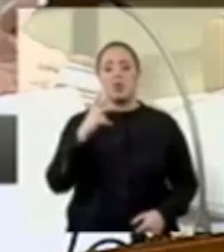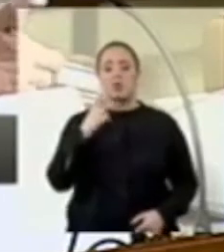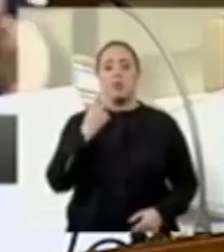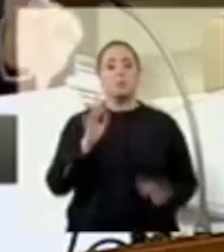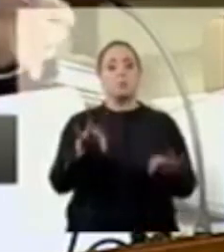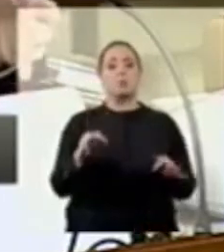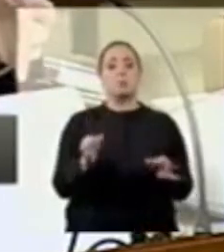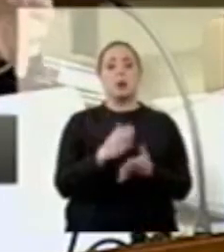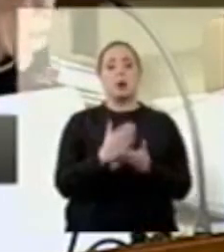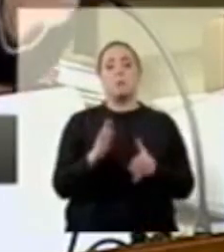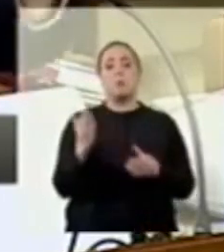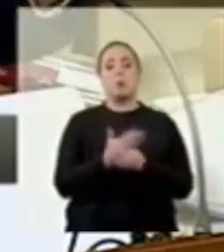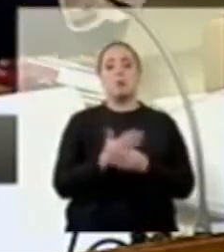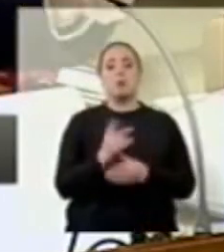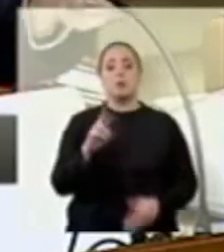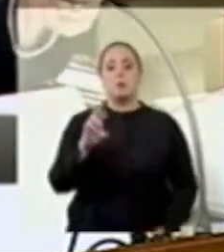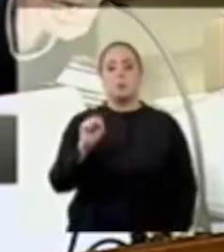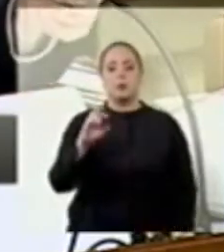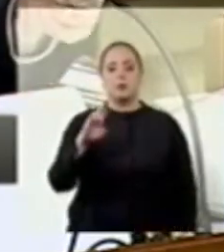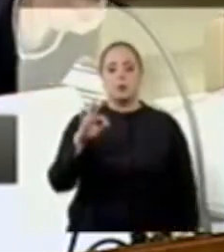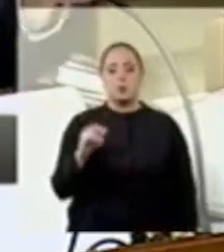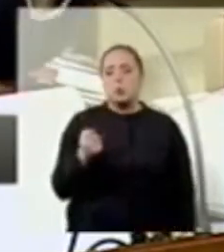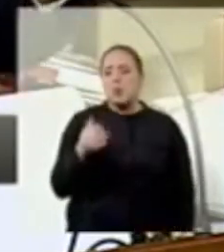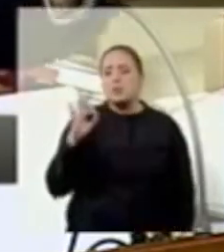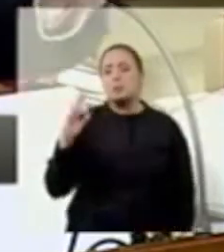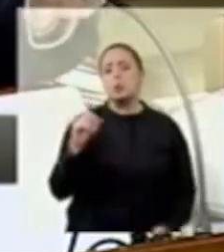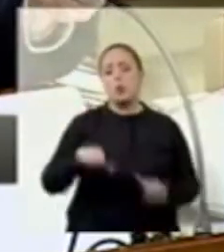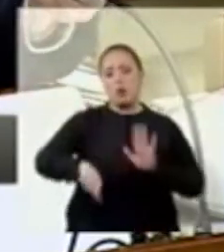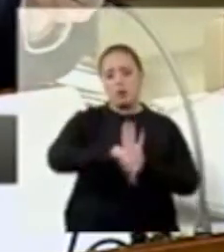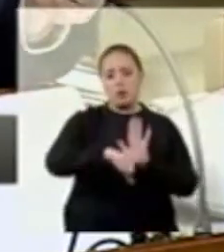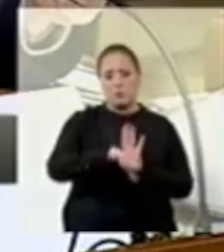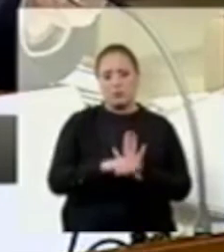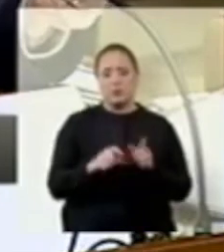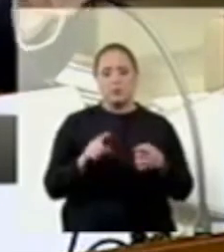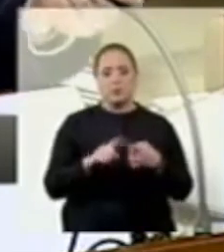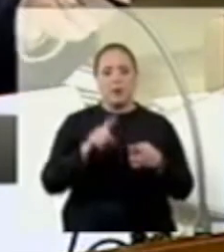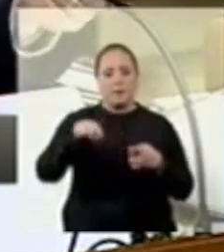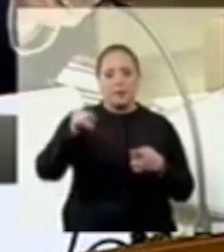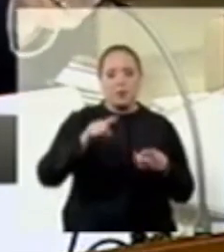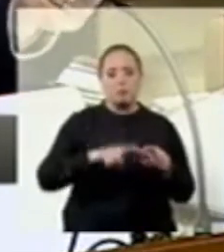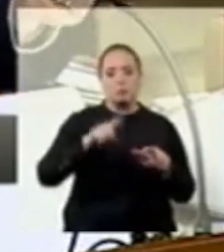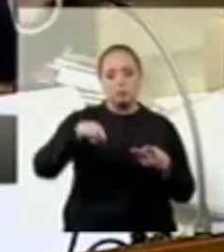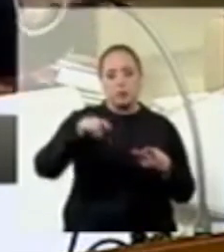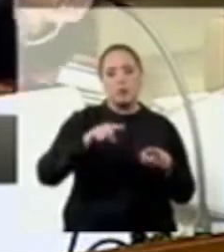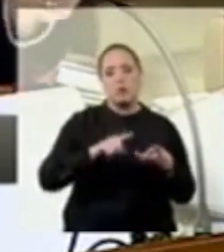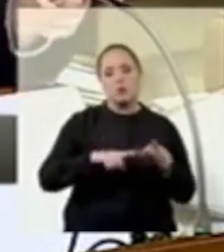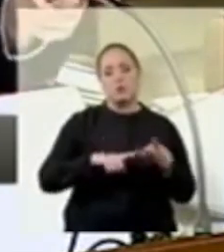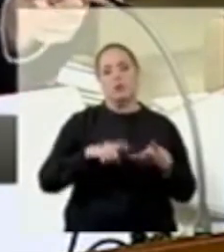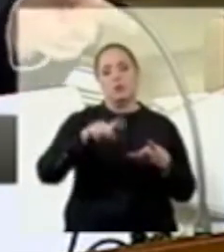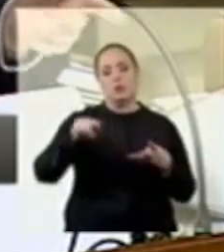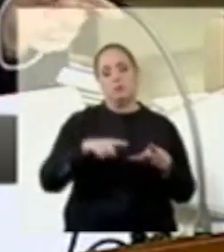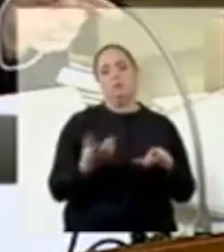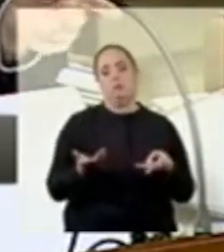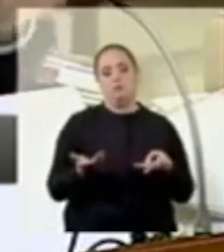evidente quase todos os crimes evasão de divisas prestação de declaração falsa autoridade fazendária e